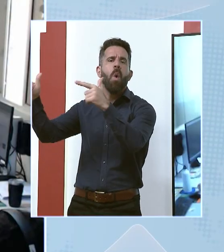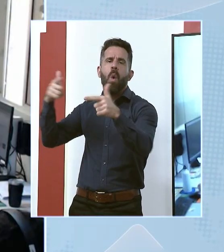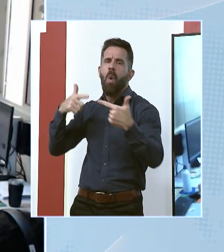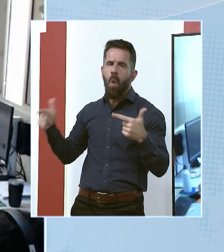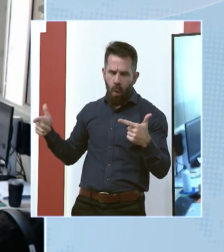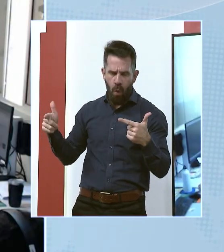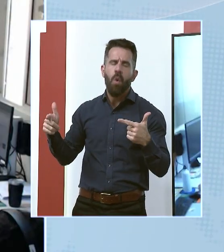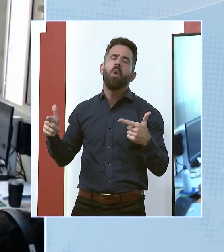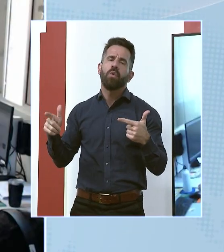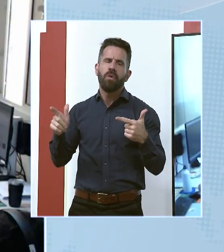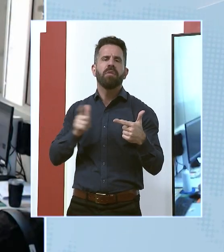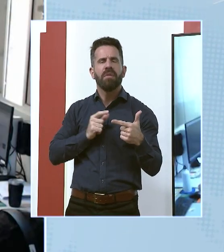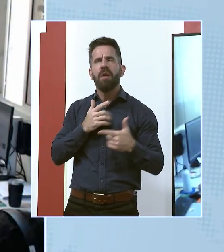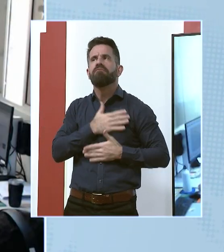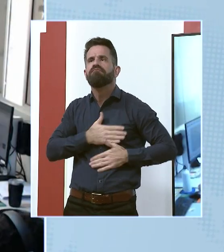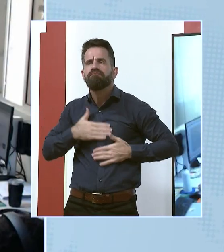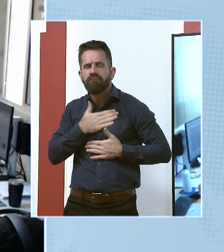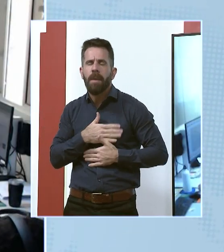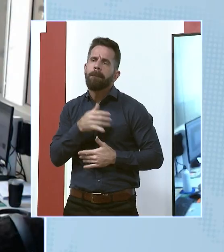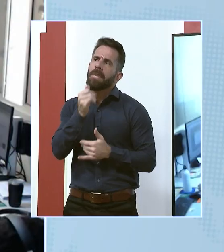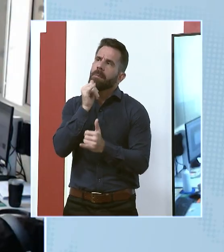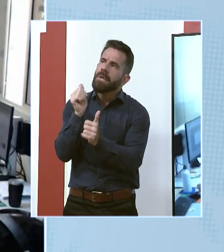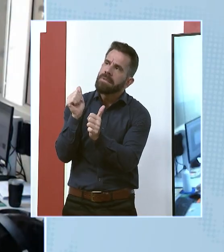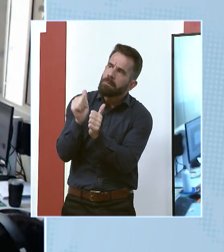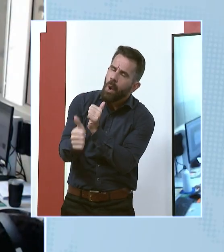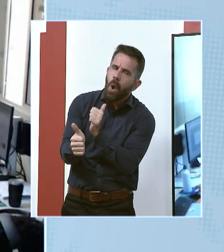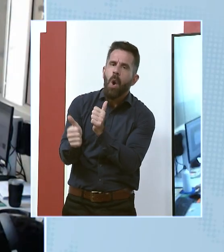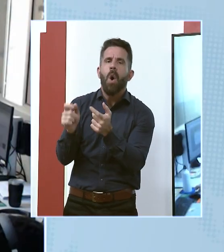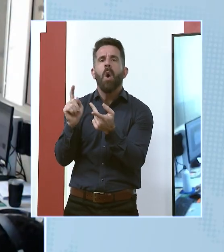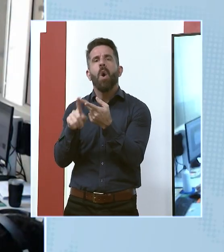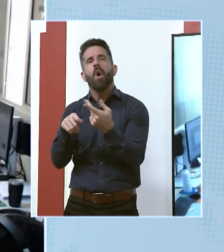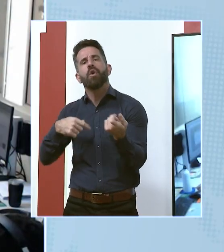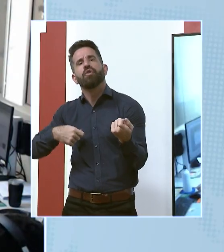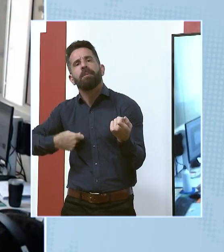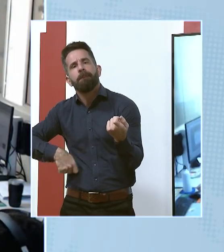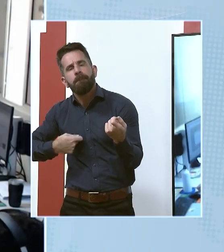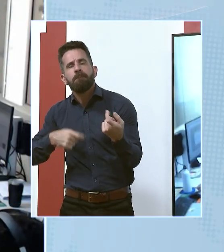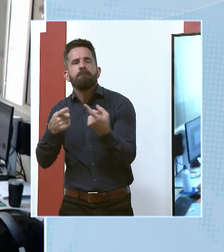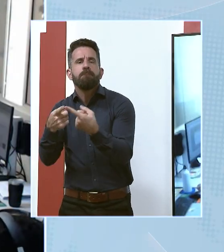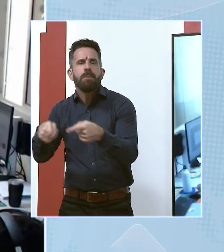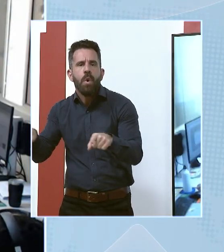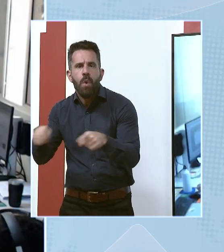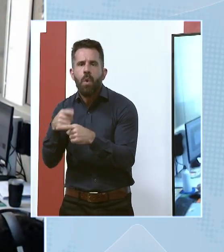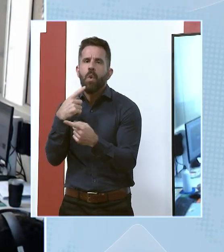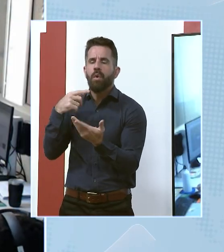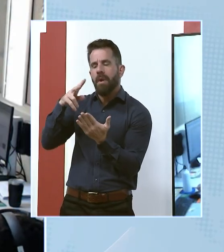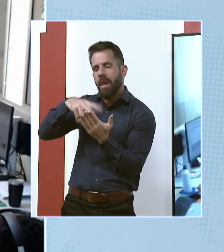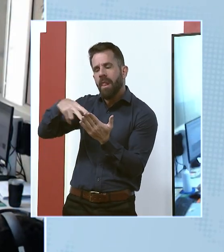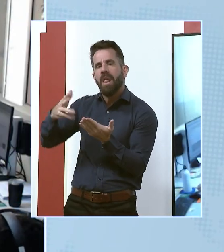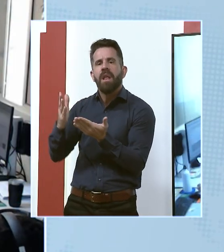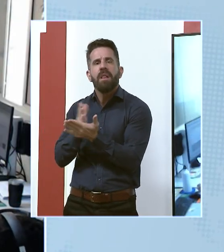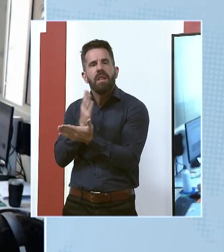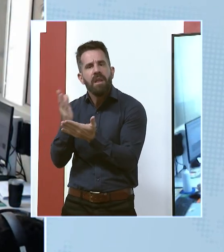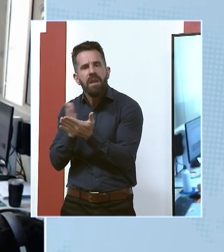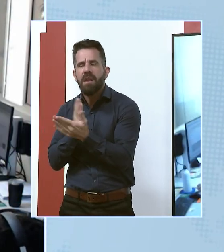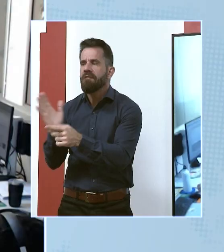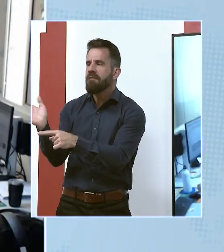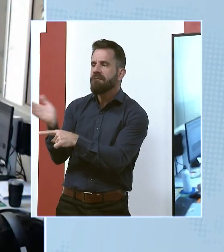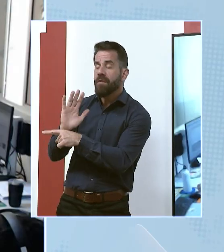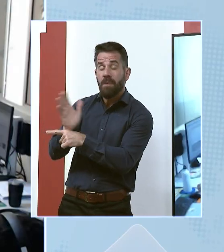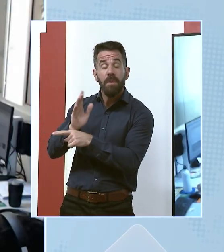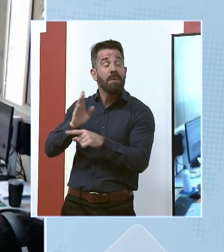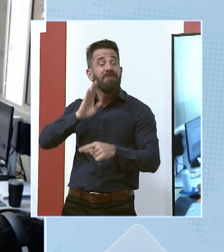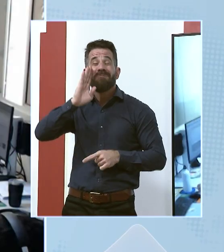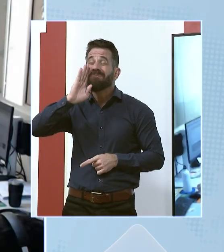entre as atividades mencionadas existe prática de esportes, instrumentos musicais, consumo de livros e filmes, mas o que mais se destaca, o que